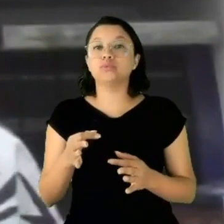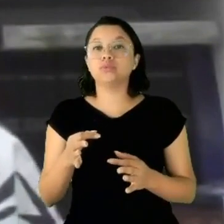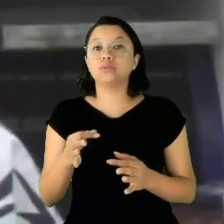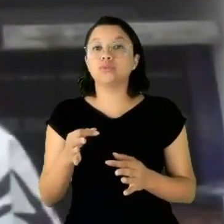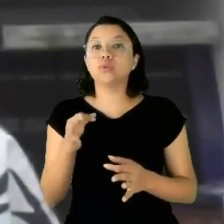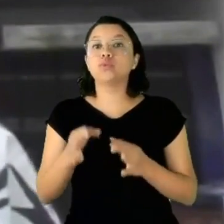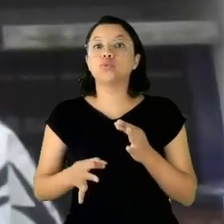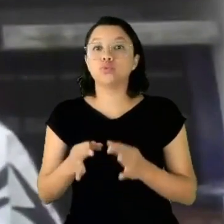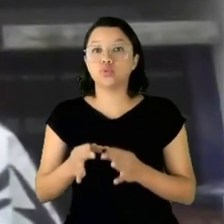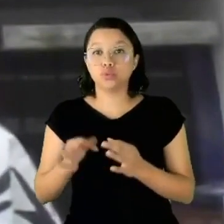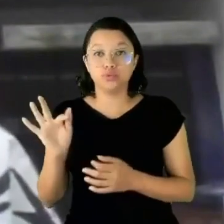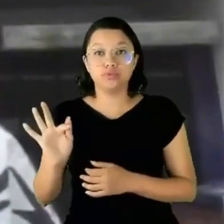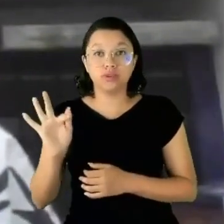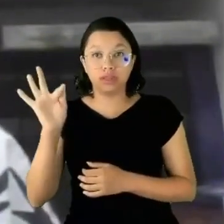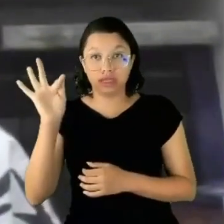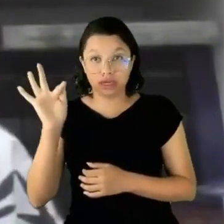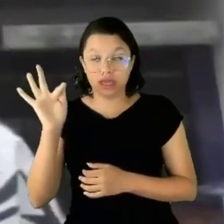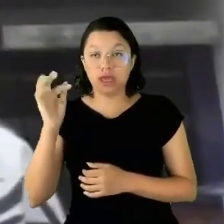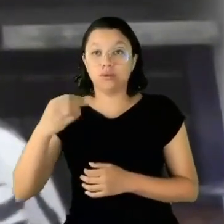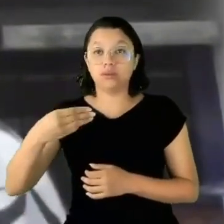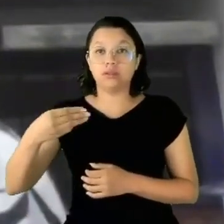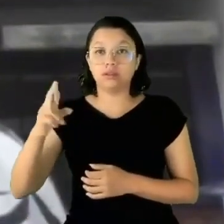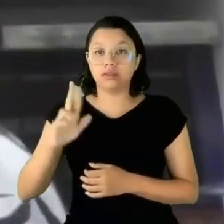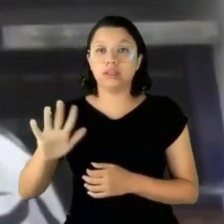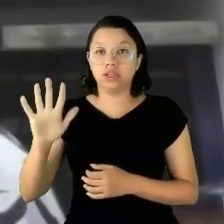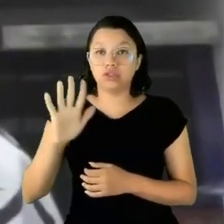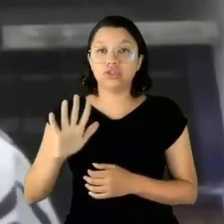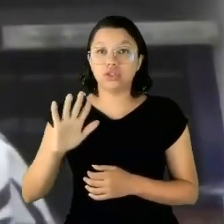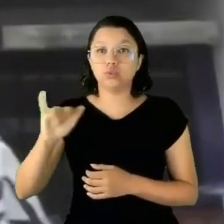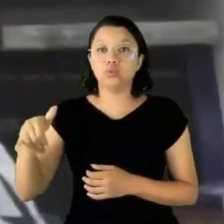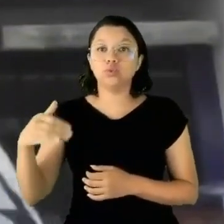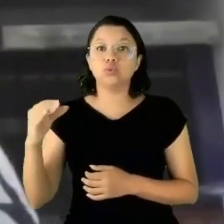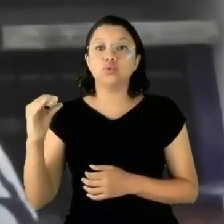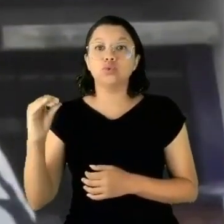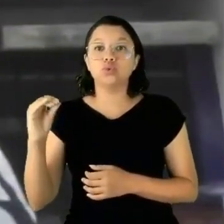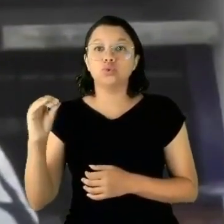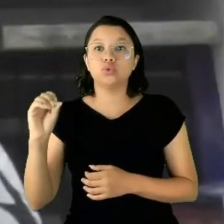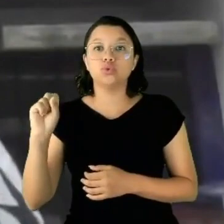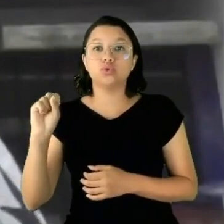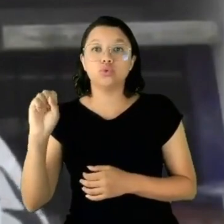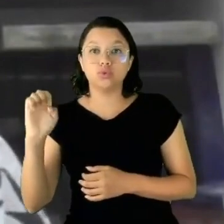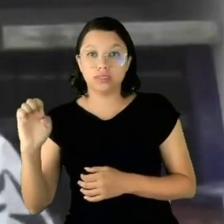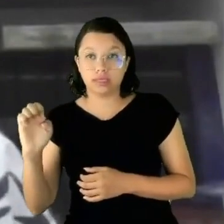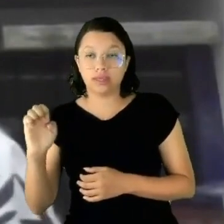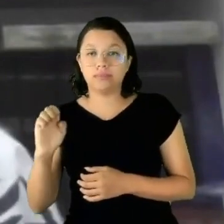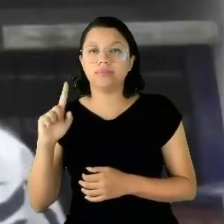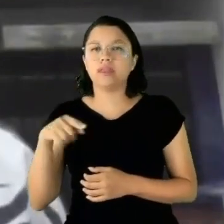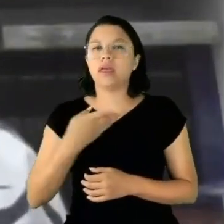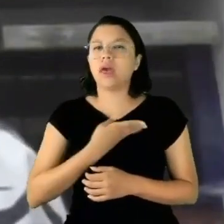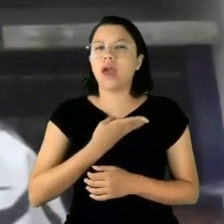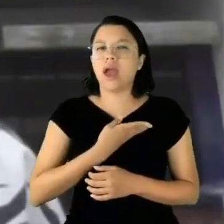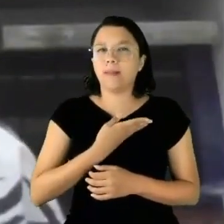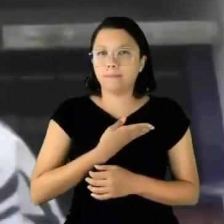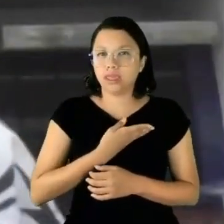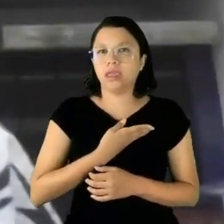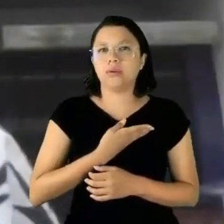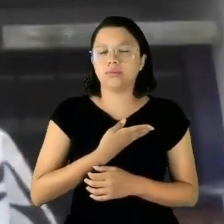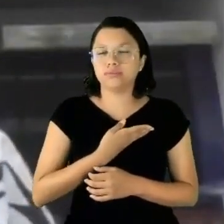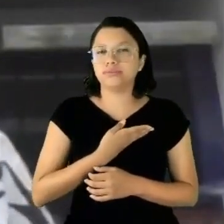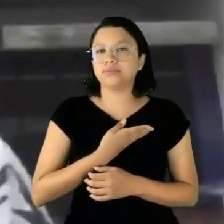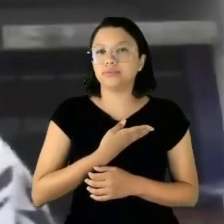região, José Denilson Branco, José Denilson é um colega que dispensa